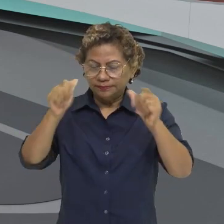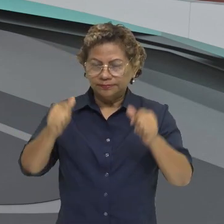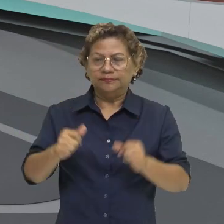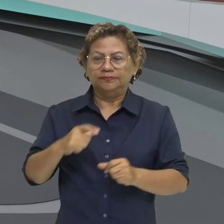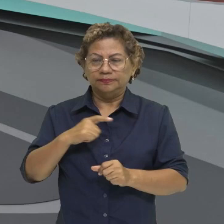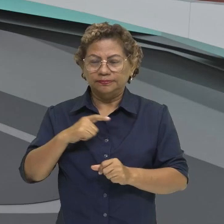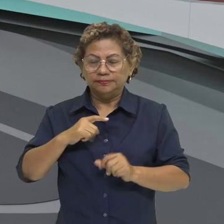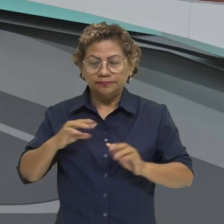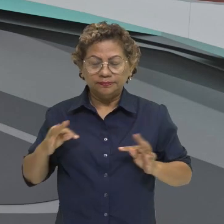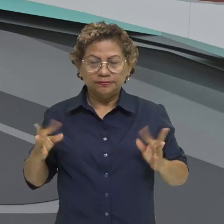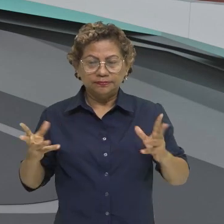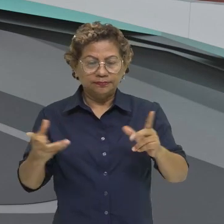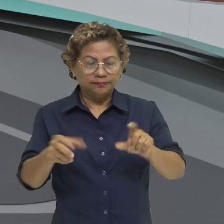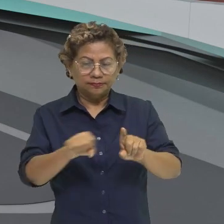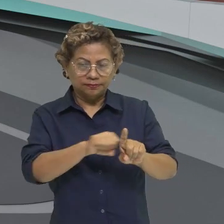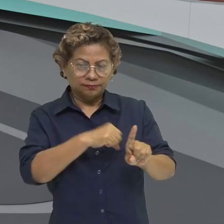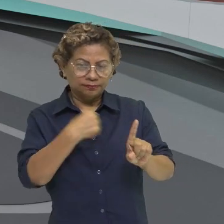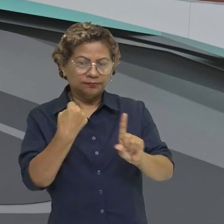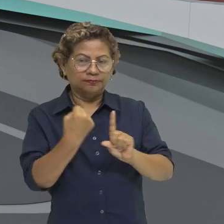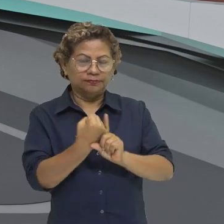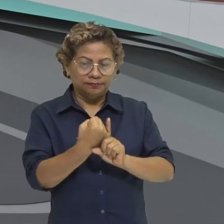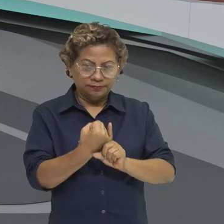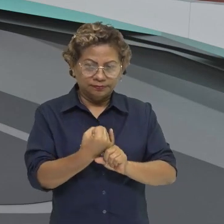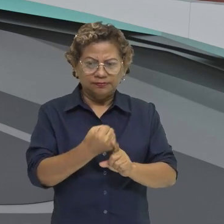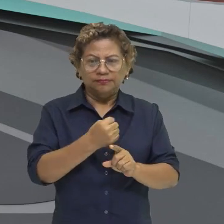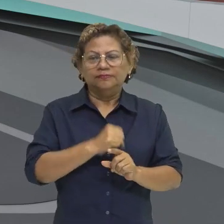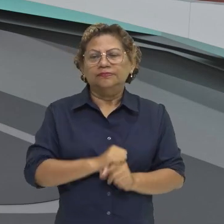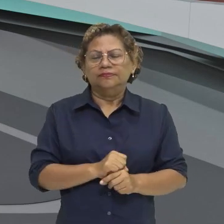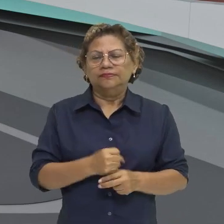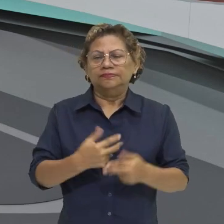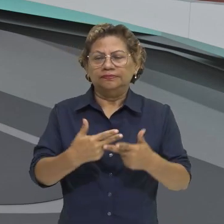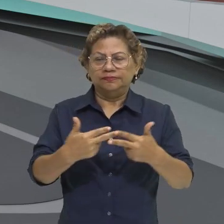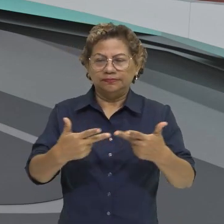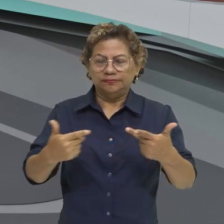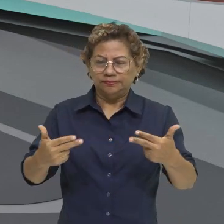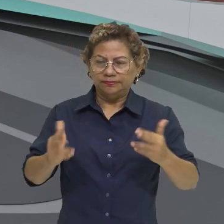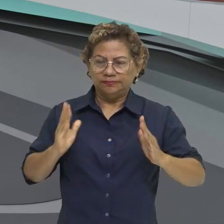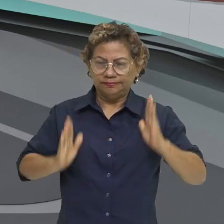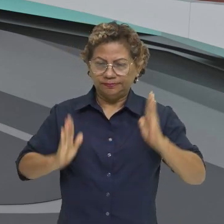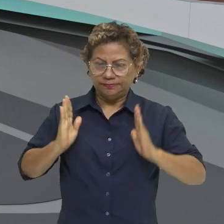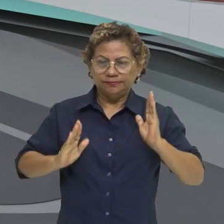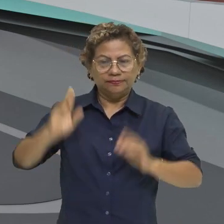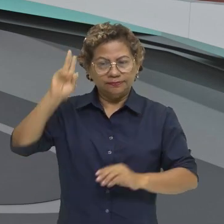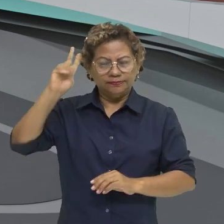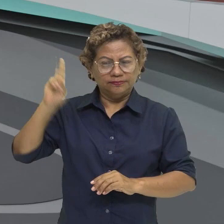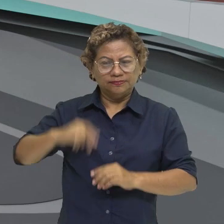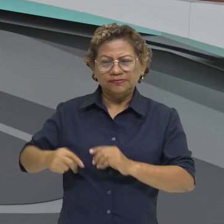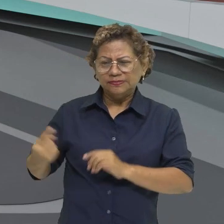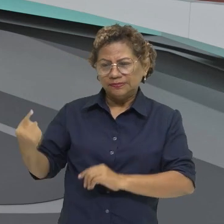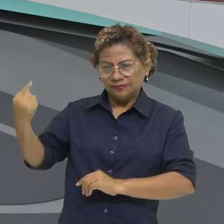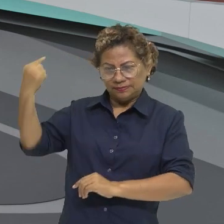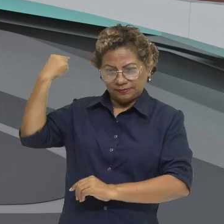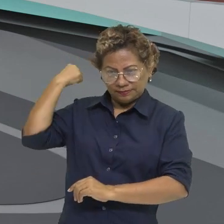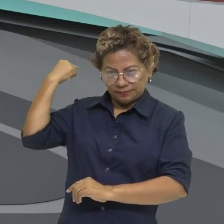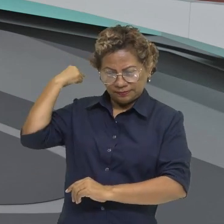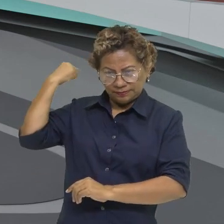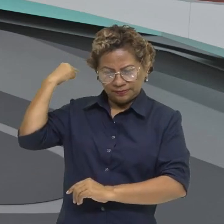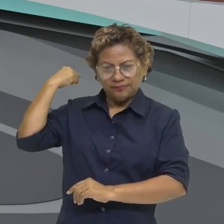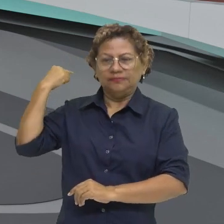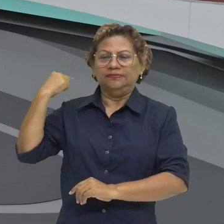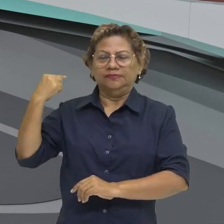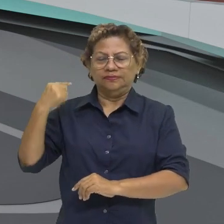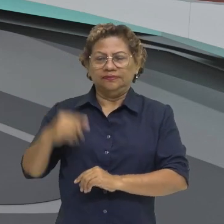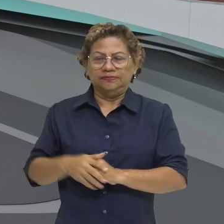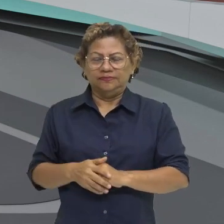as sociedades, nos mais diferenciados períodos da história, desde lá, né, das